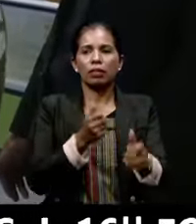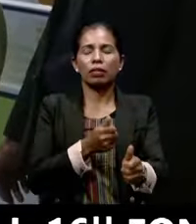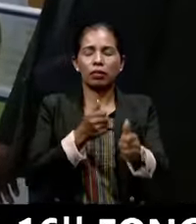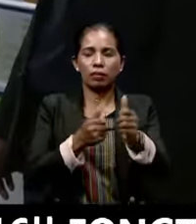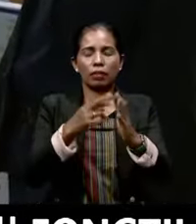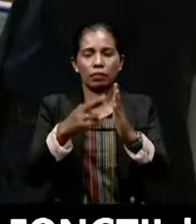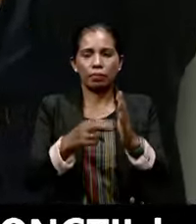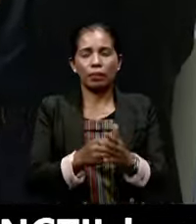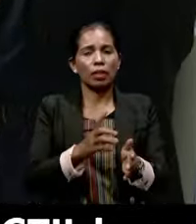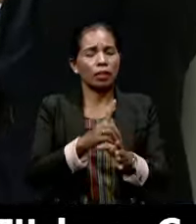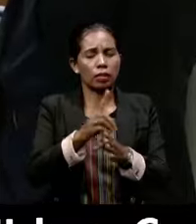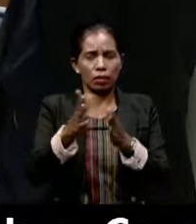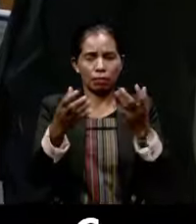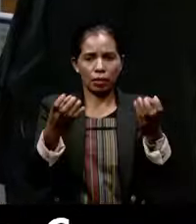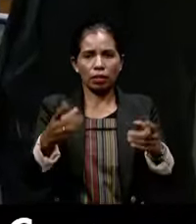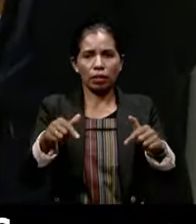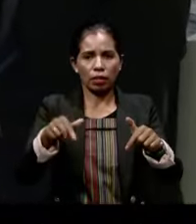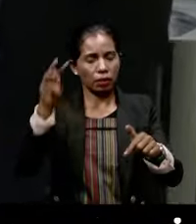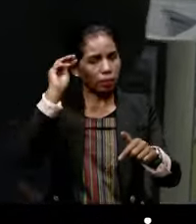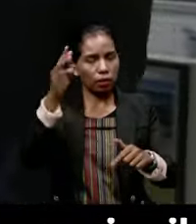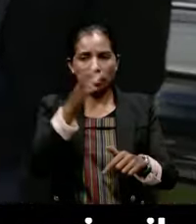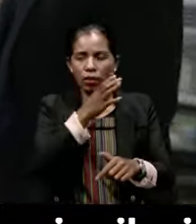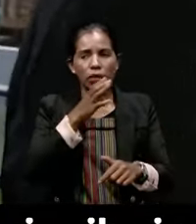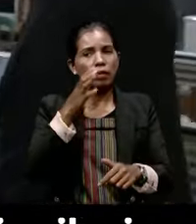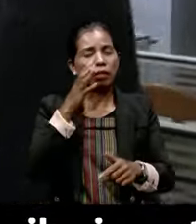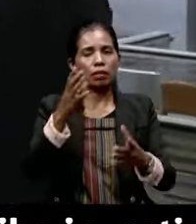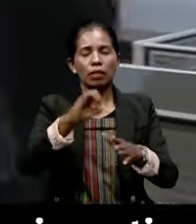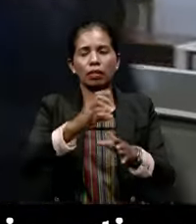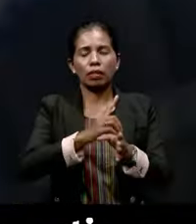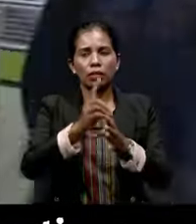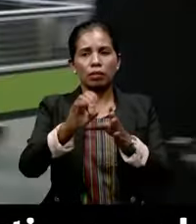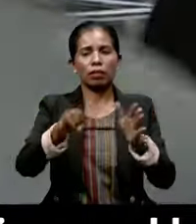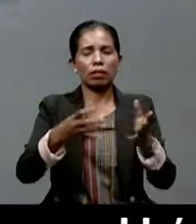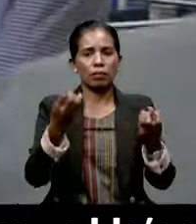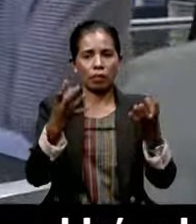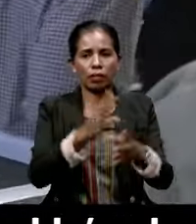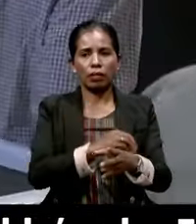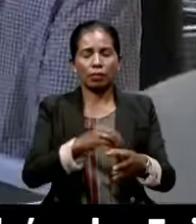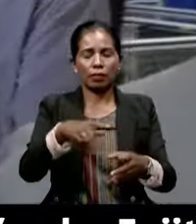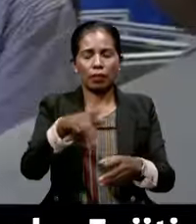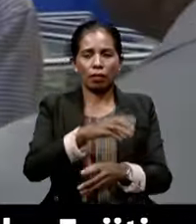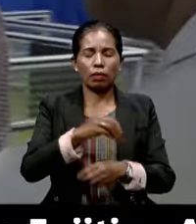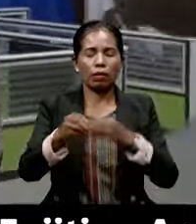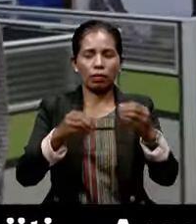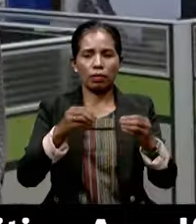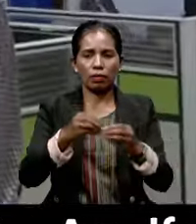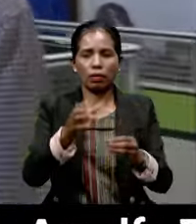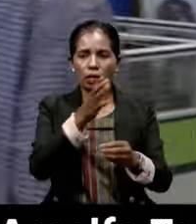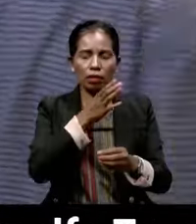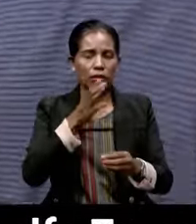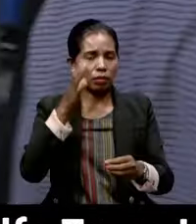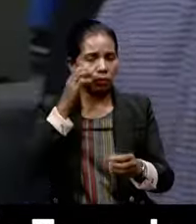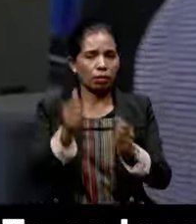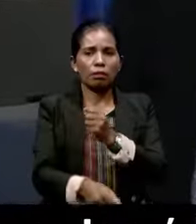regras direção lubukira direção ya nene ministerio agricultura ne ya direção geral barak por exemplo pecuária nia agricultura